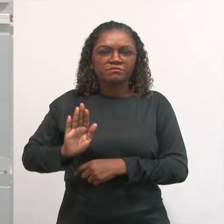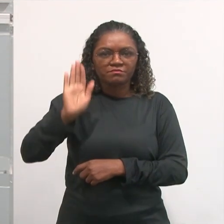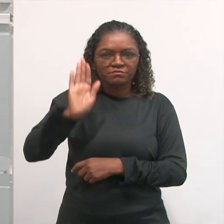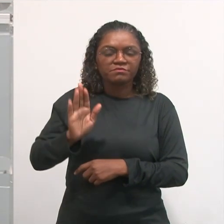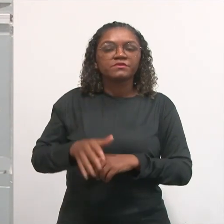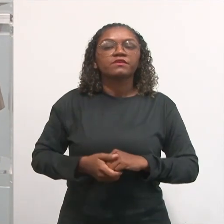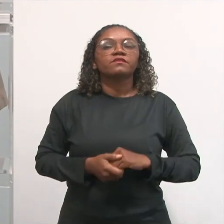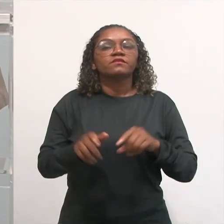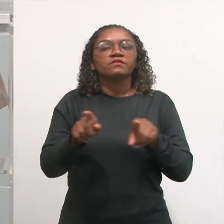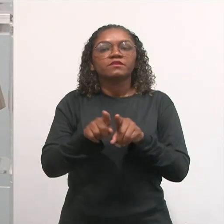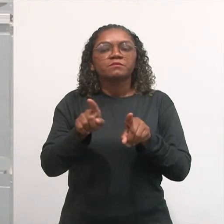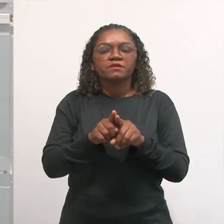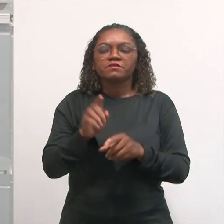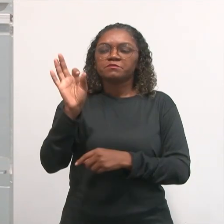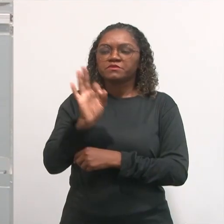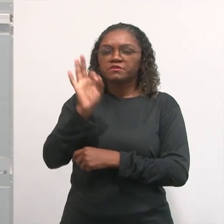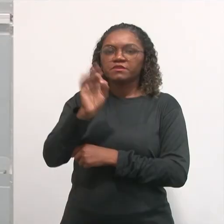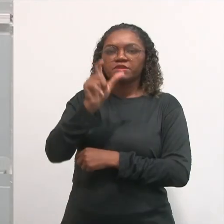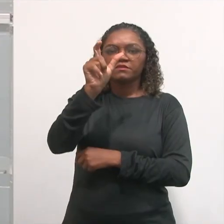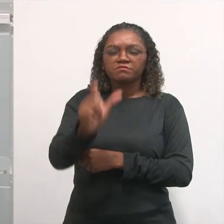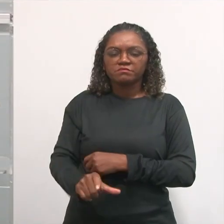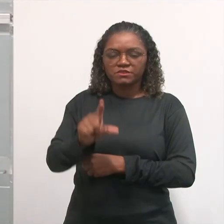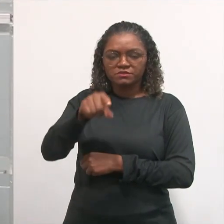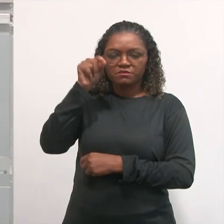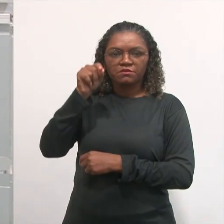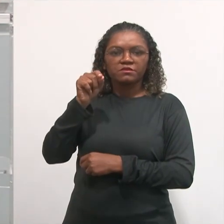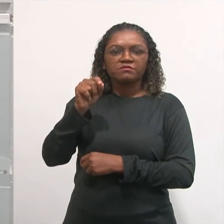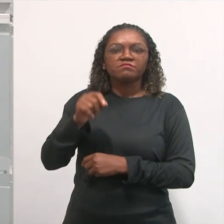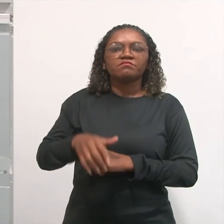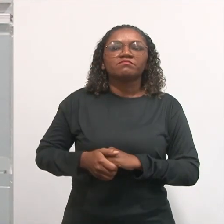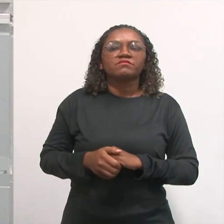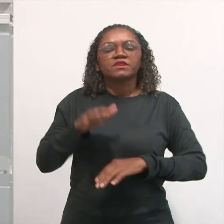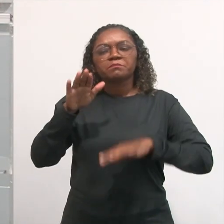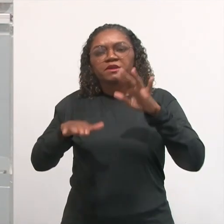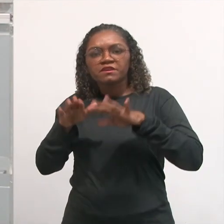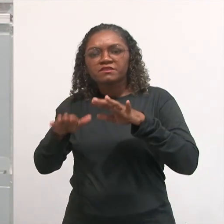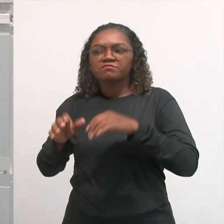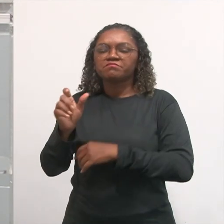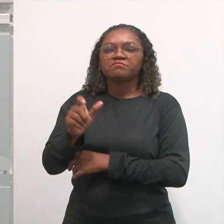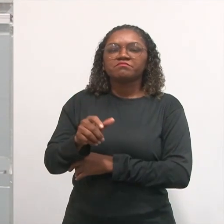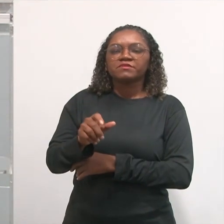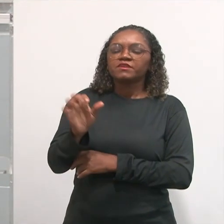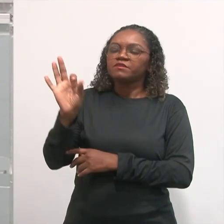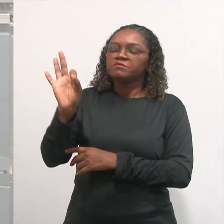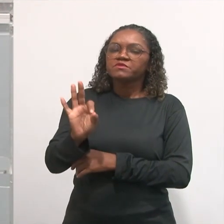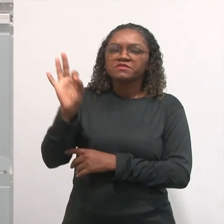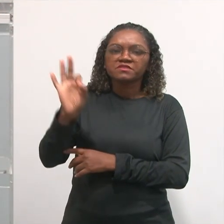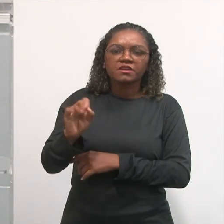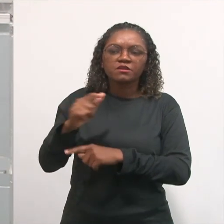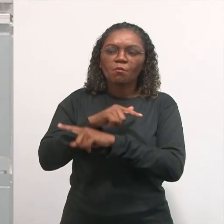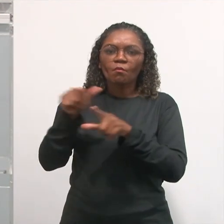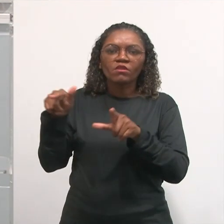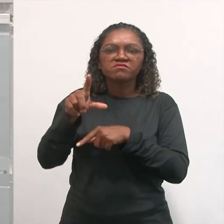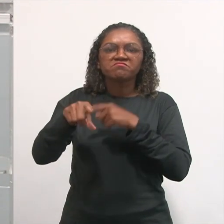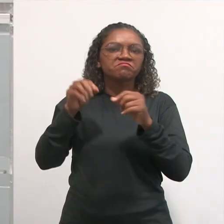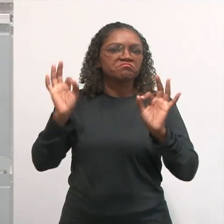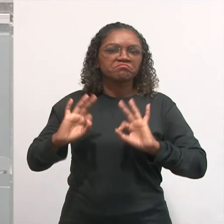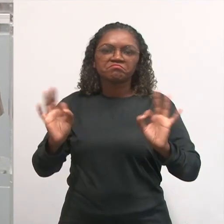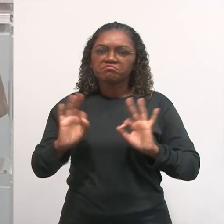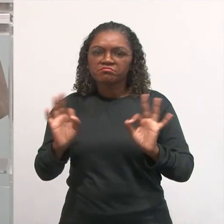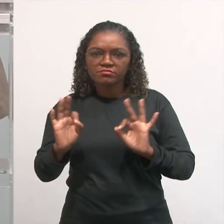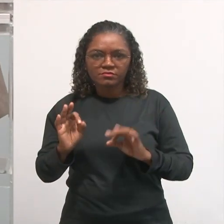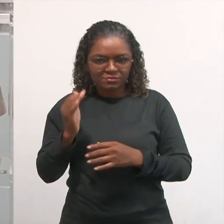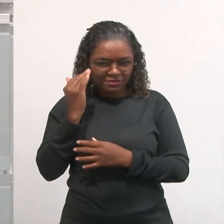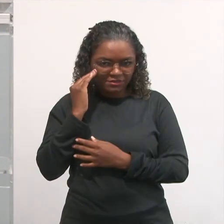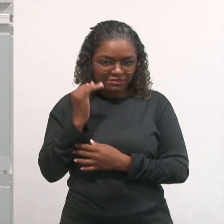Y, tantos por cento vota no candidato X, tantos por cento não vota em ninguém. E aí ele vai dizer se aquilo ali tem uma margem de erro, e a